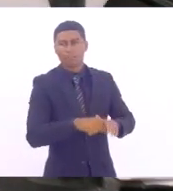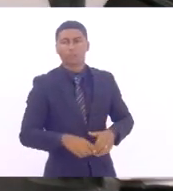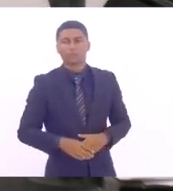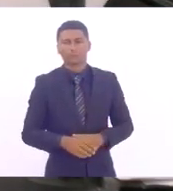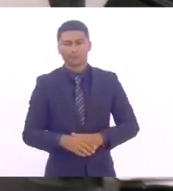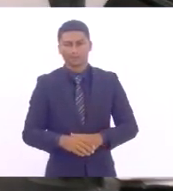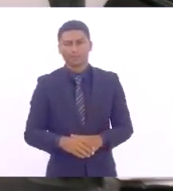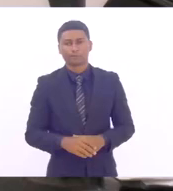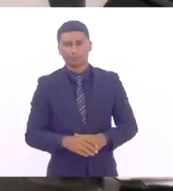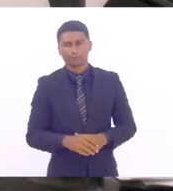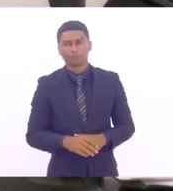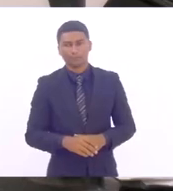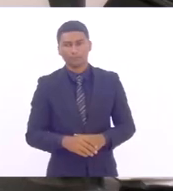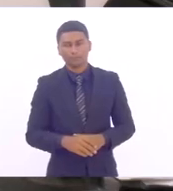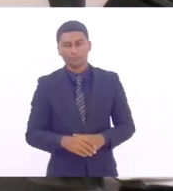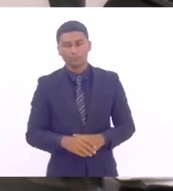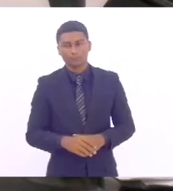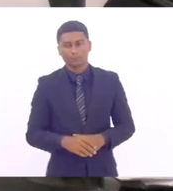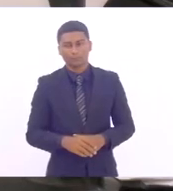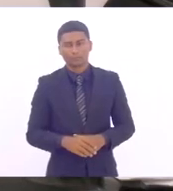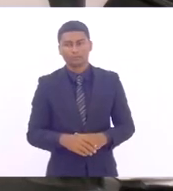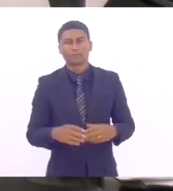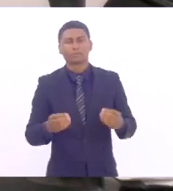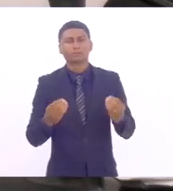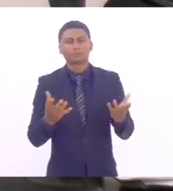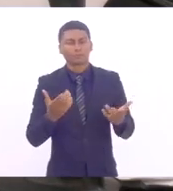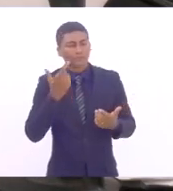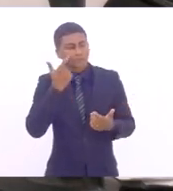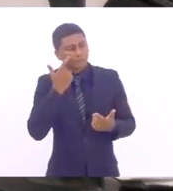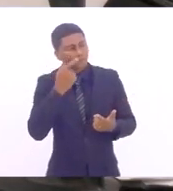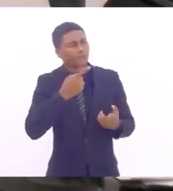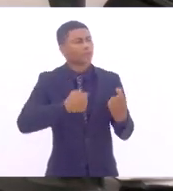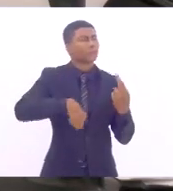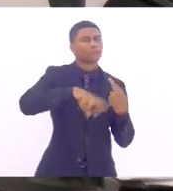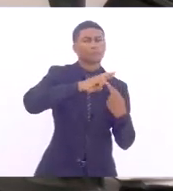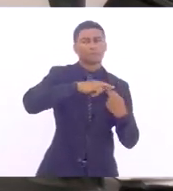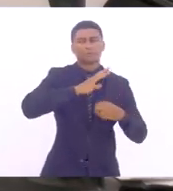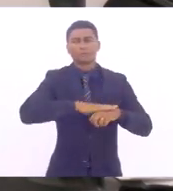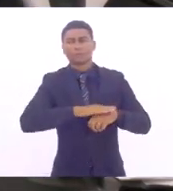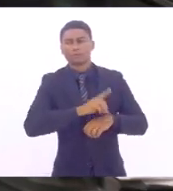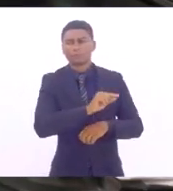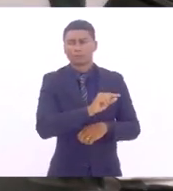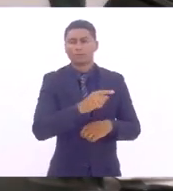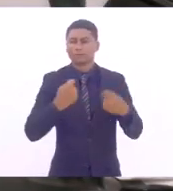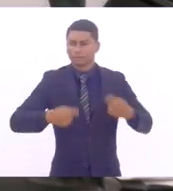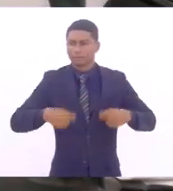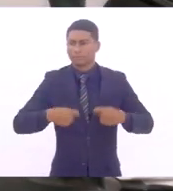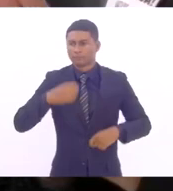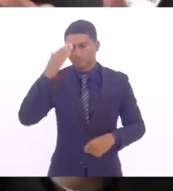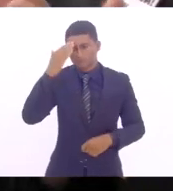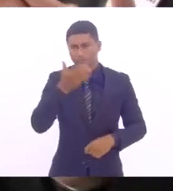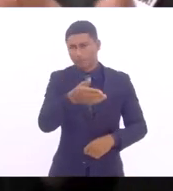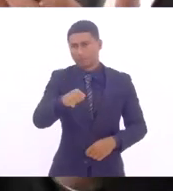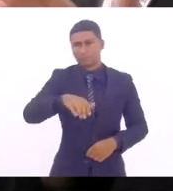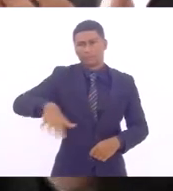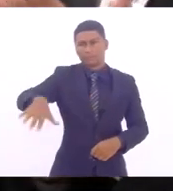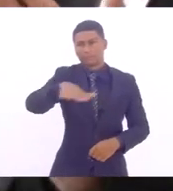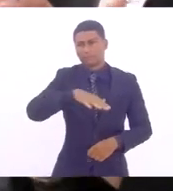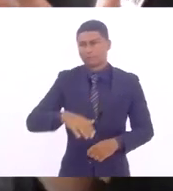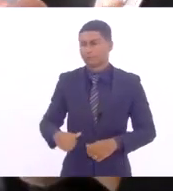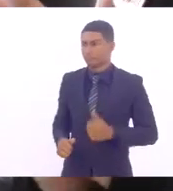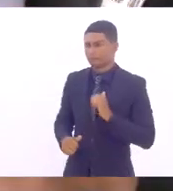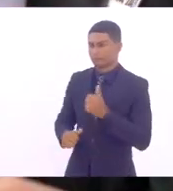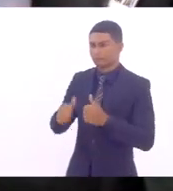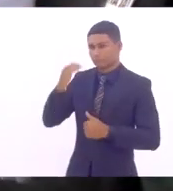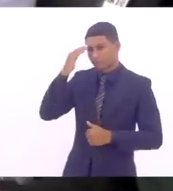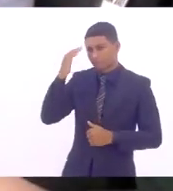minimamente competente no sentido de apurar a responsabilidade de cada um. Obrigado a todos. Muito bem. Obrigado.